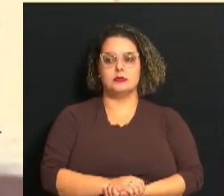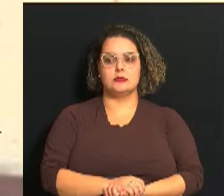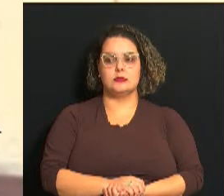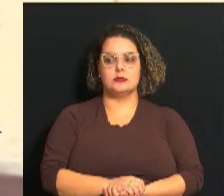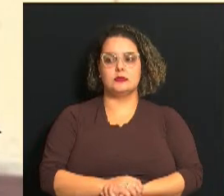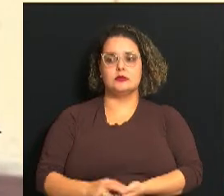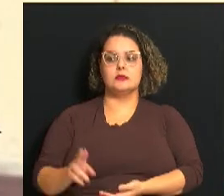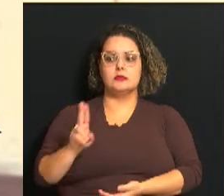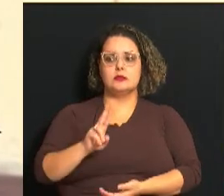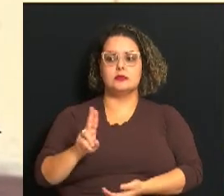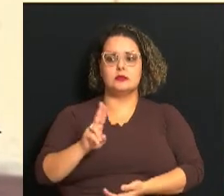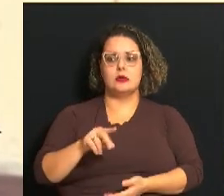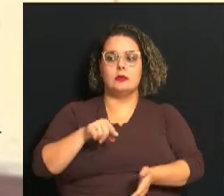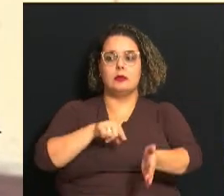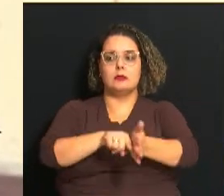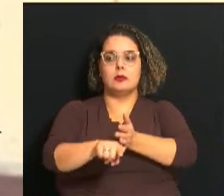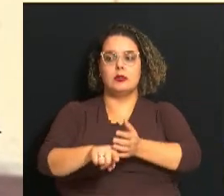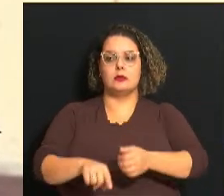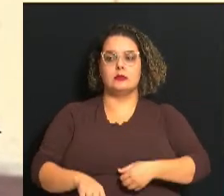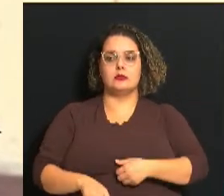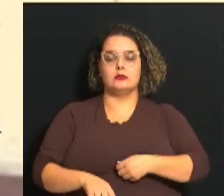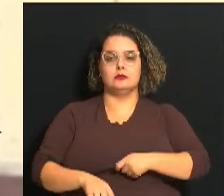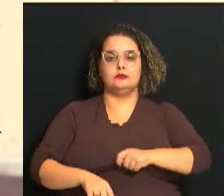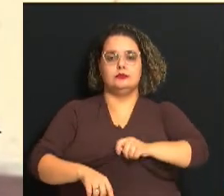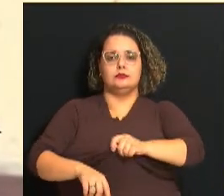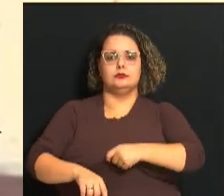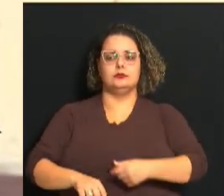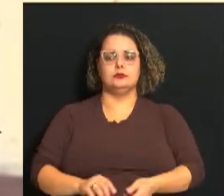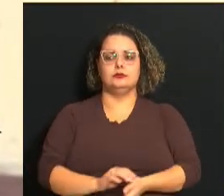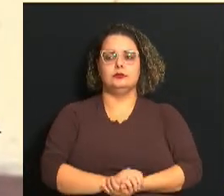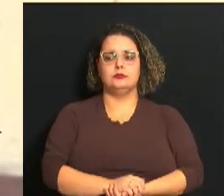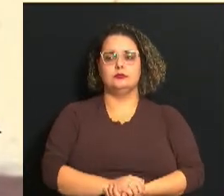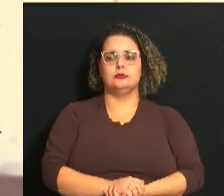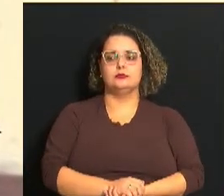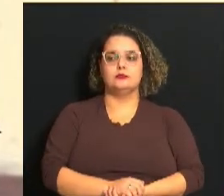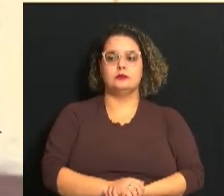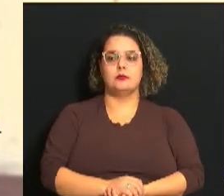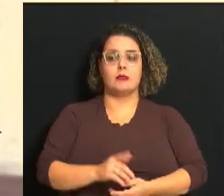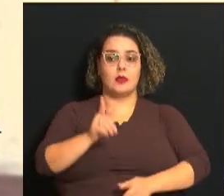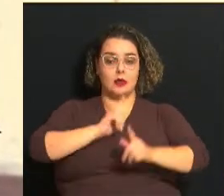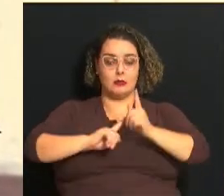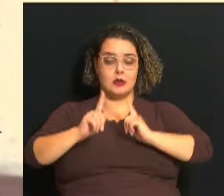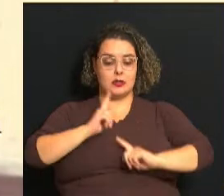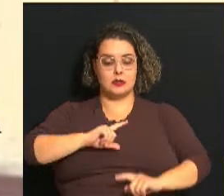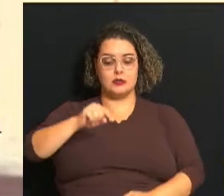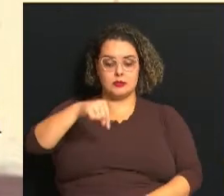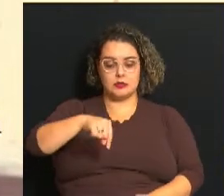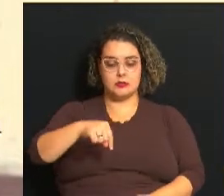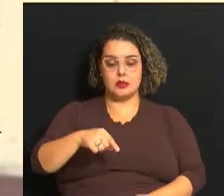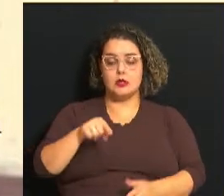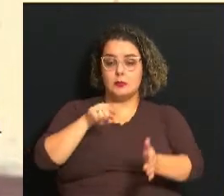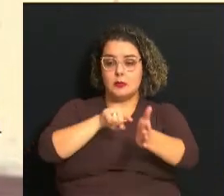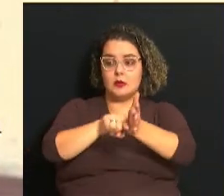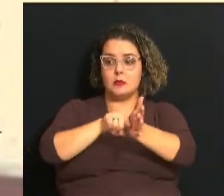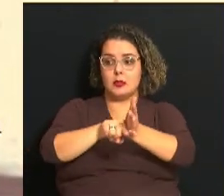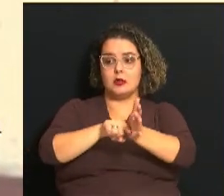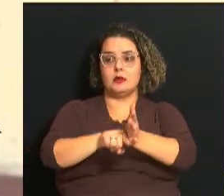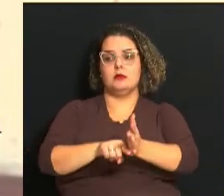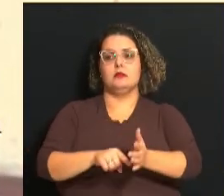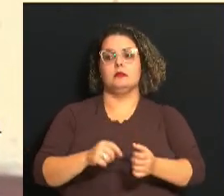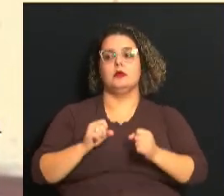para perguntar para a gestão aqui questões que possam subsidiar